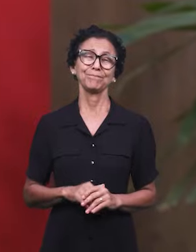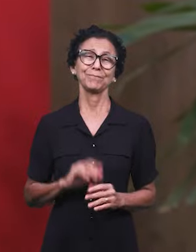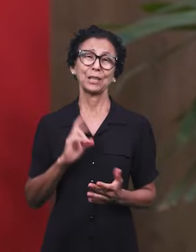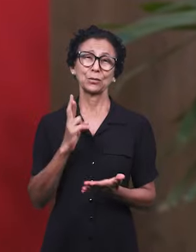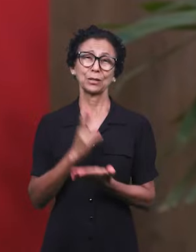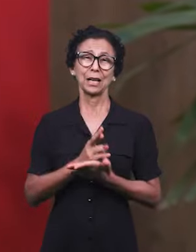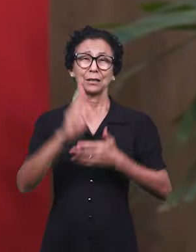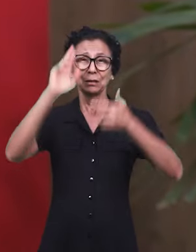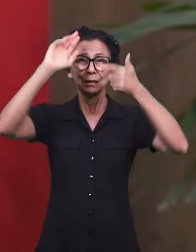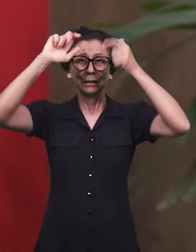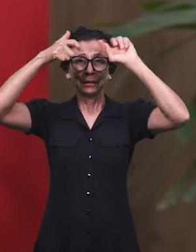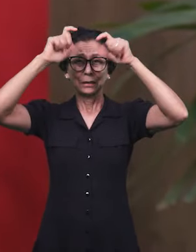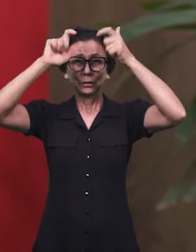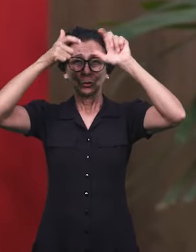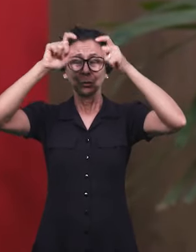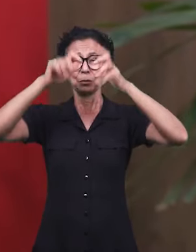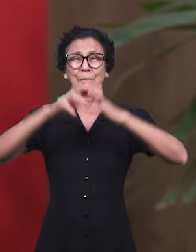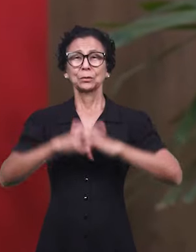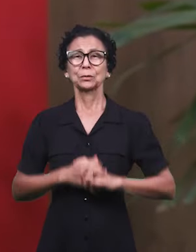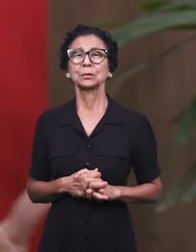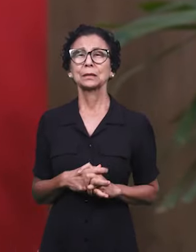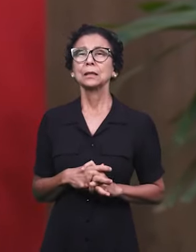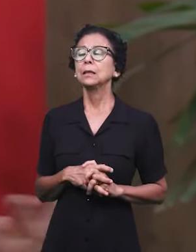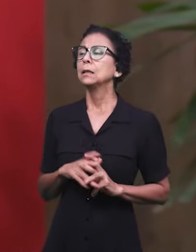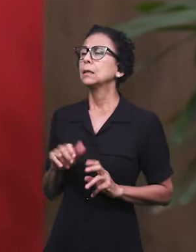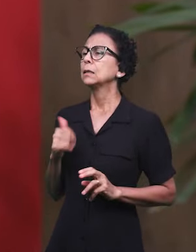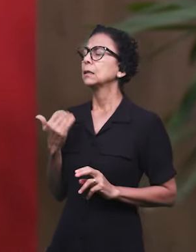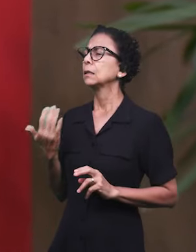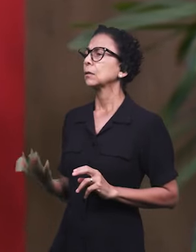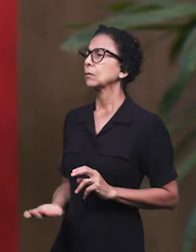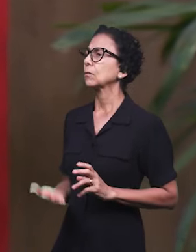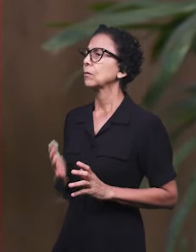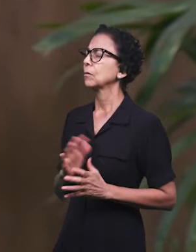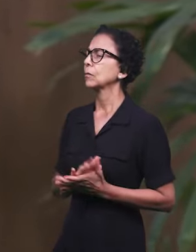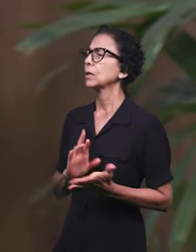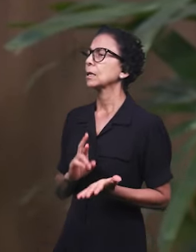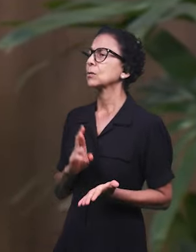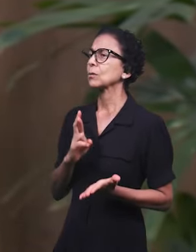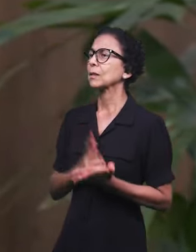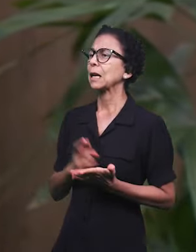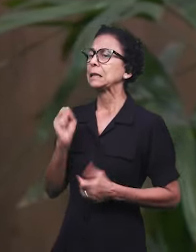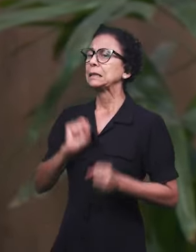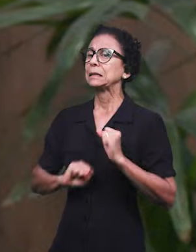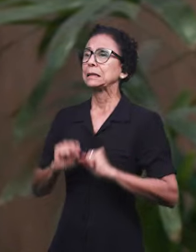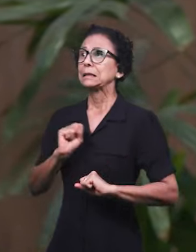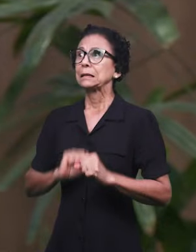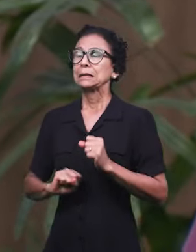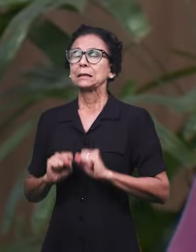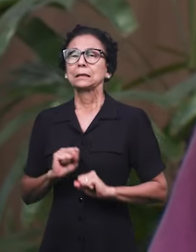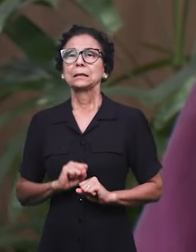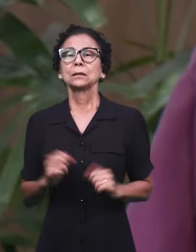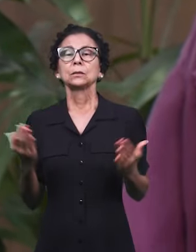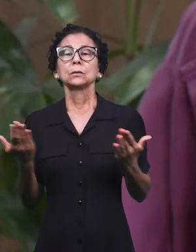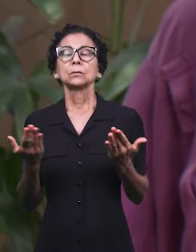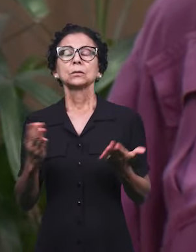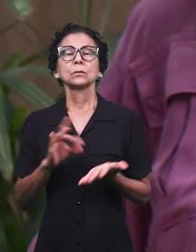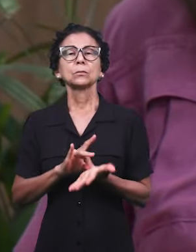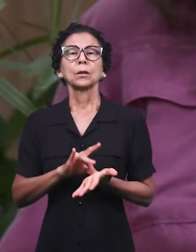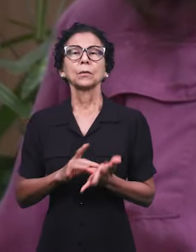transtorno de ansiedade. Quais são as principais causas subjacentes da ansiedade hoje em